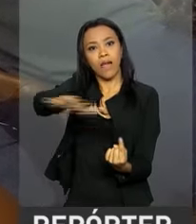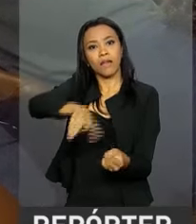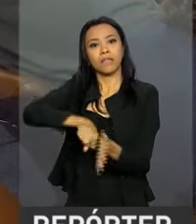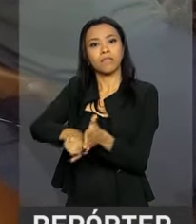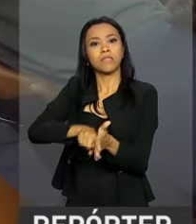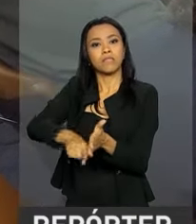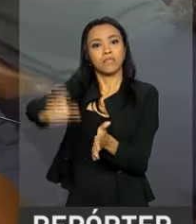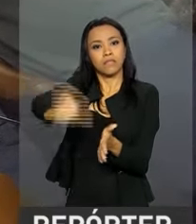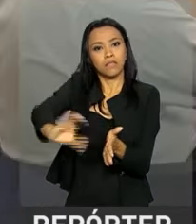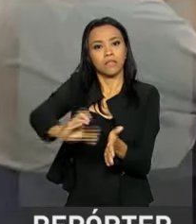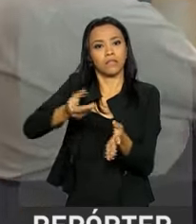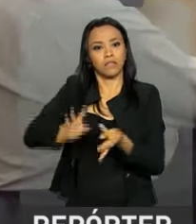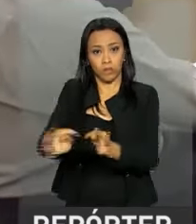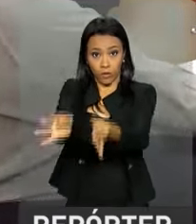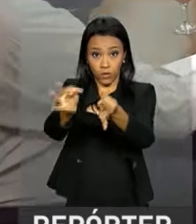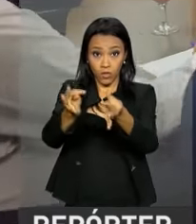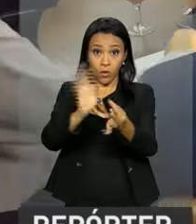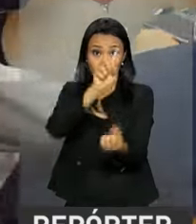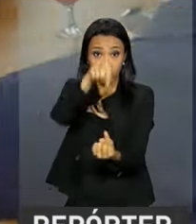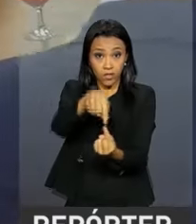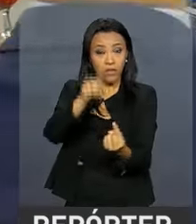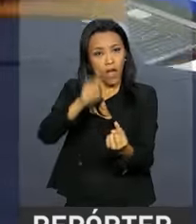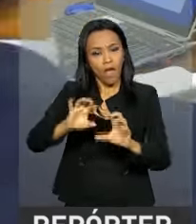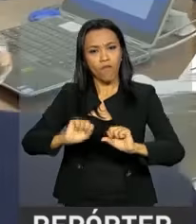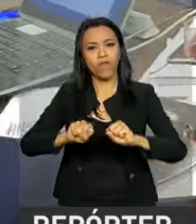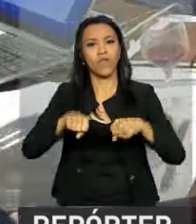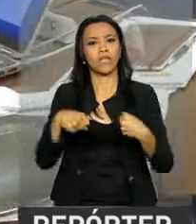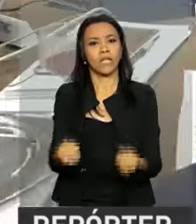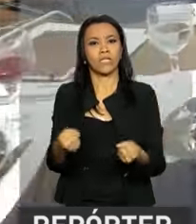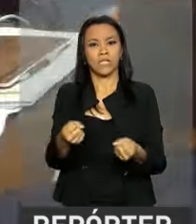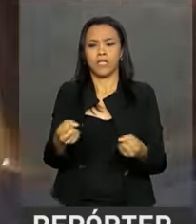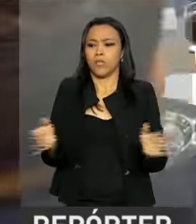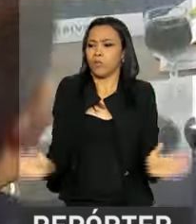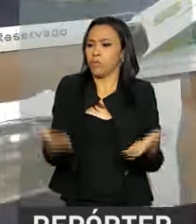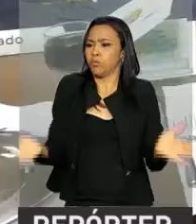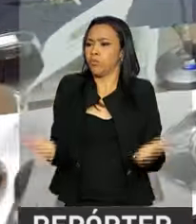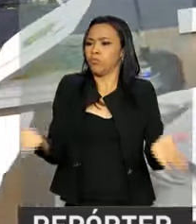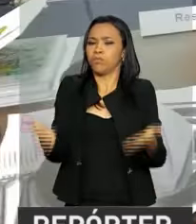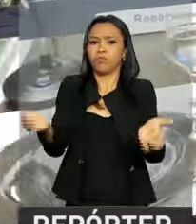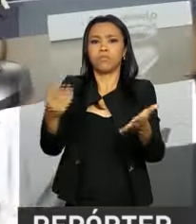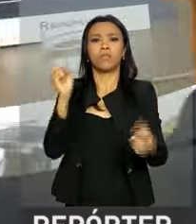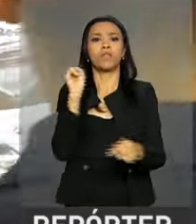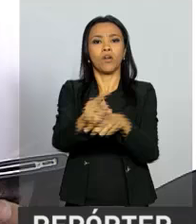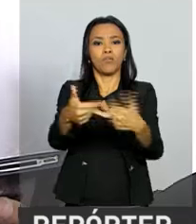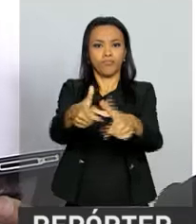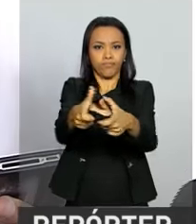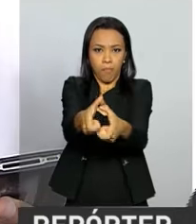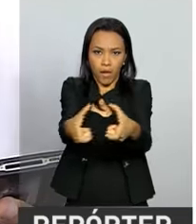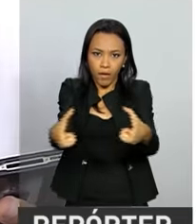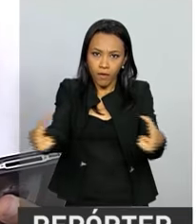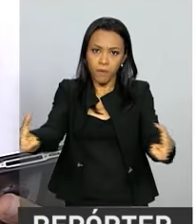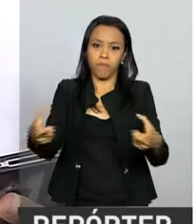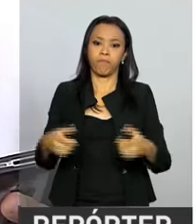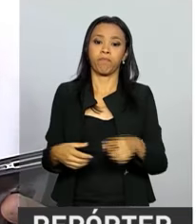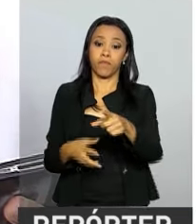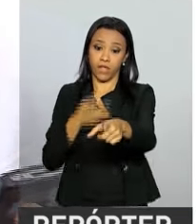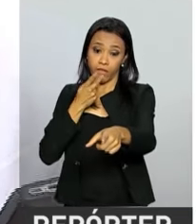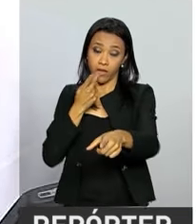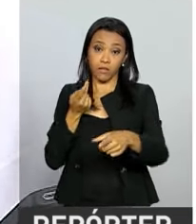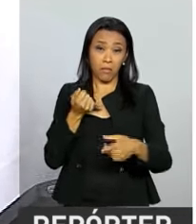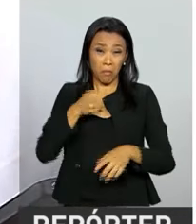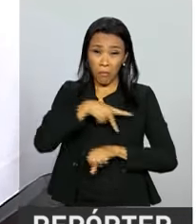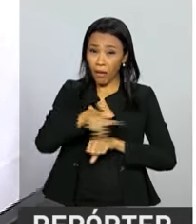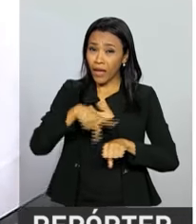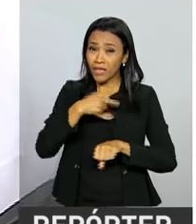científica e tecnológica, com a intenção de fortalecer a cadeia produtiva e gerar empregos. Não há país do mundo